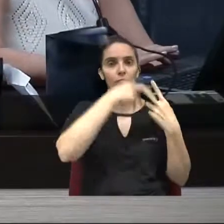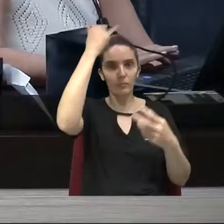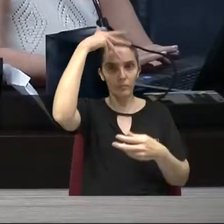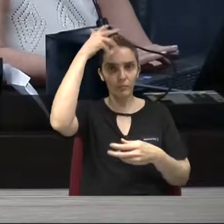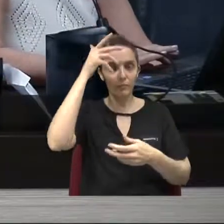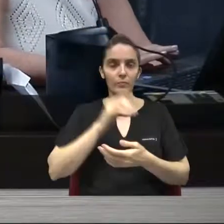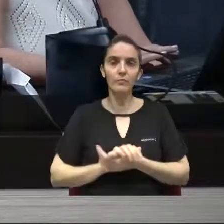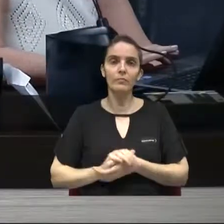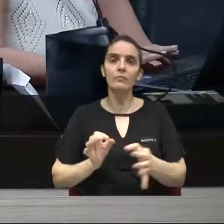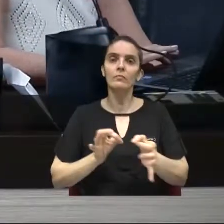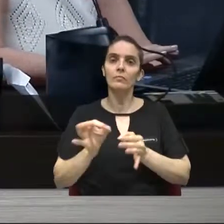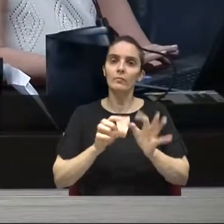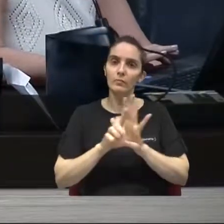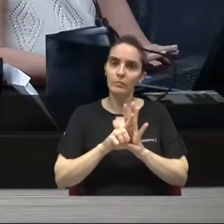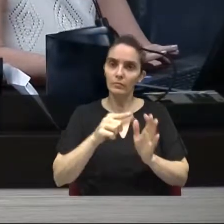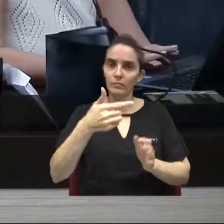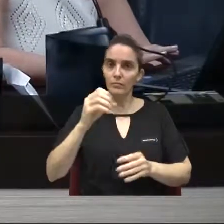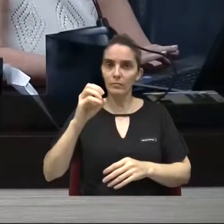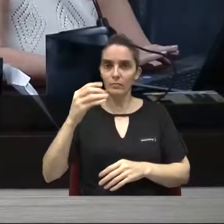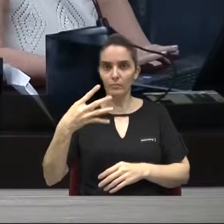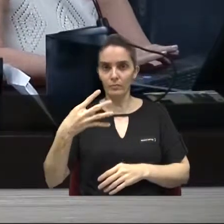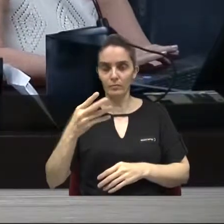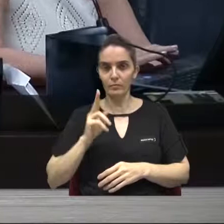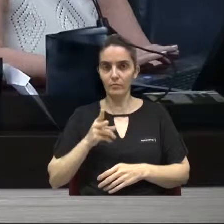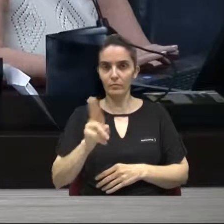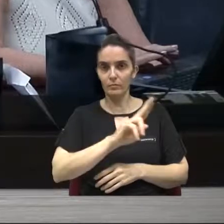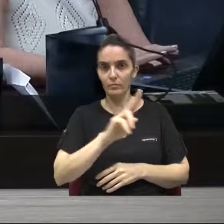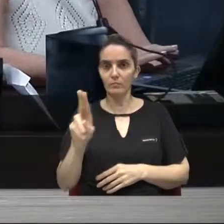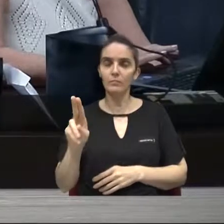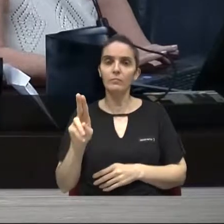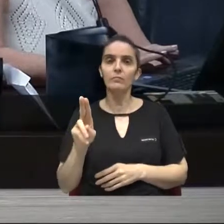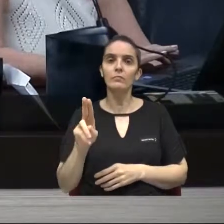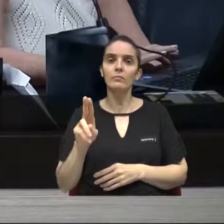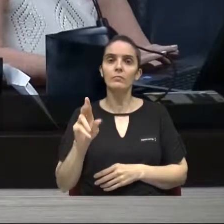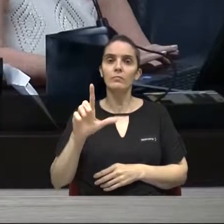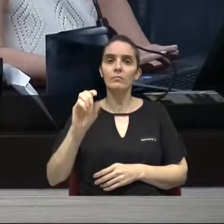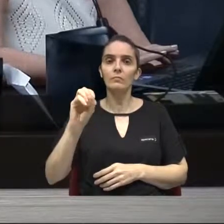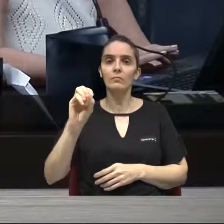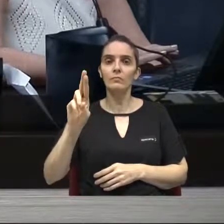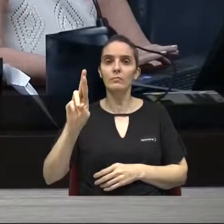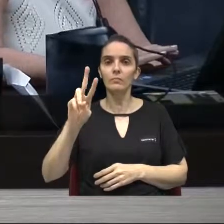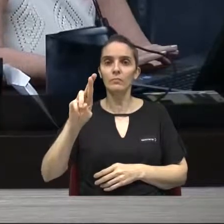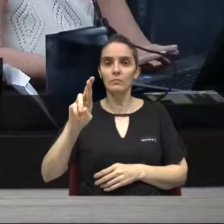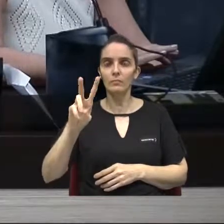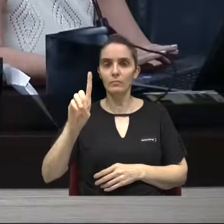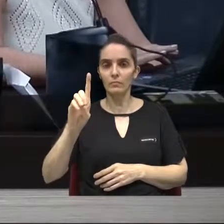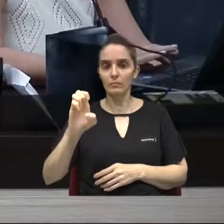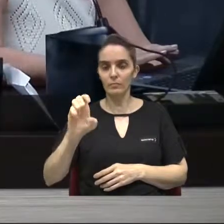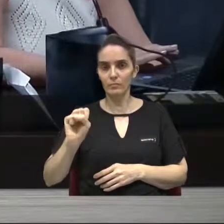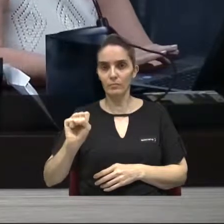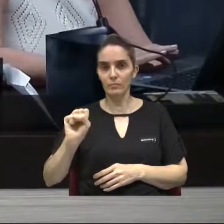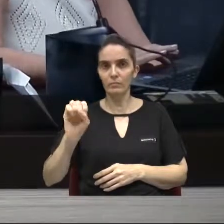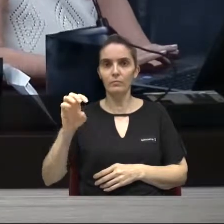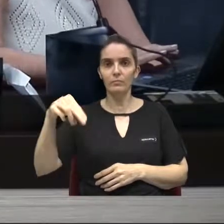competentes. Projeto de Lei 204. Perpetua o nome da senhora Lourdes Luiza Biasotto